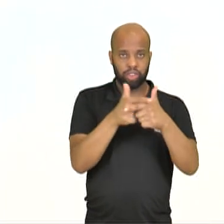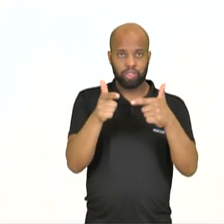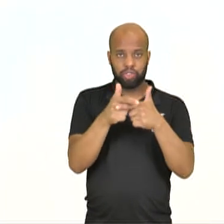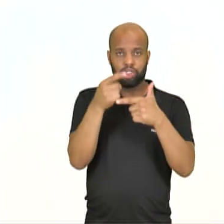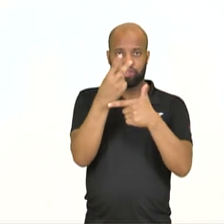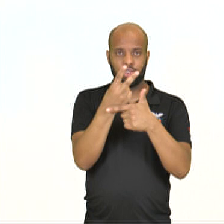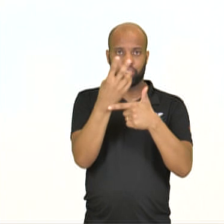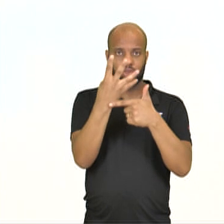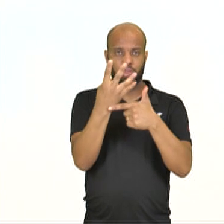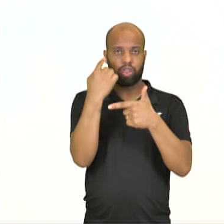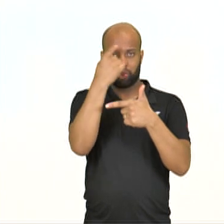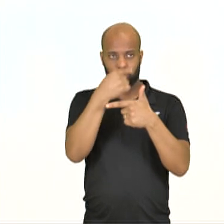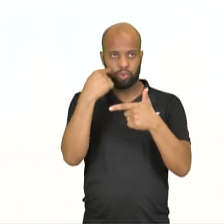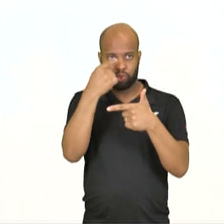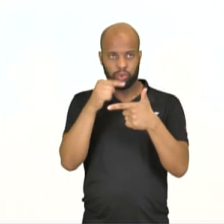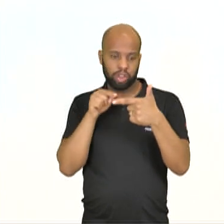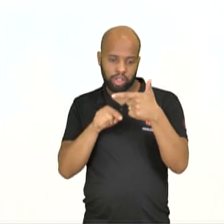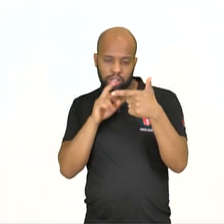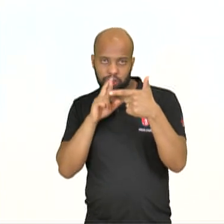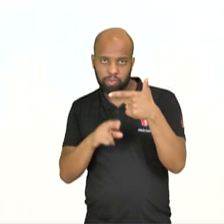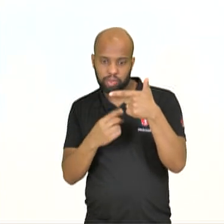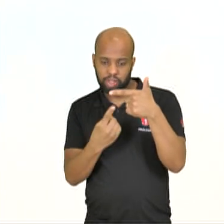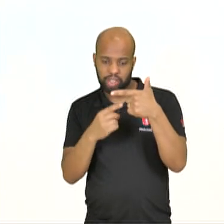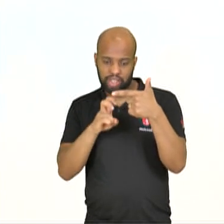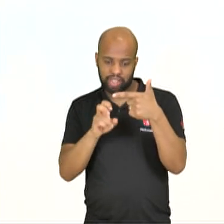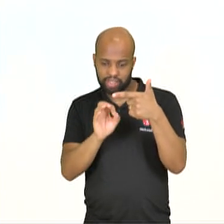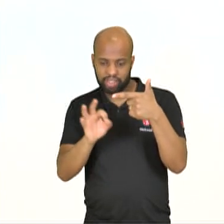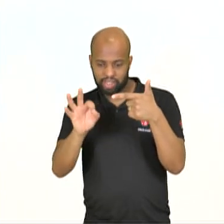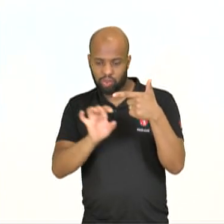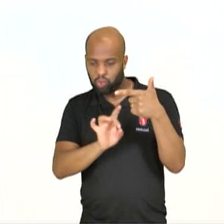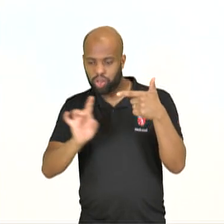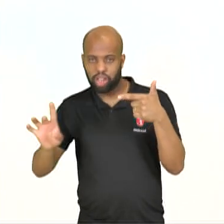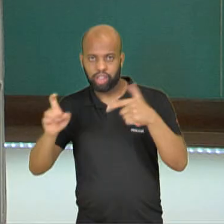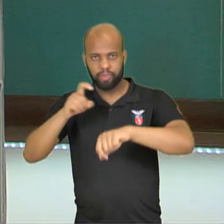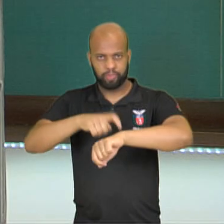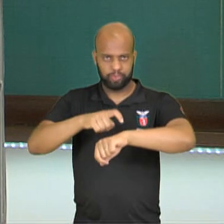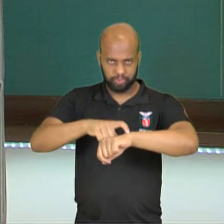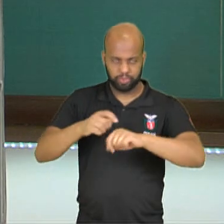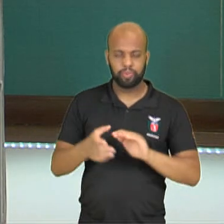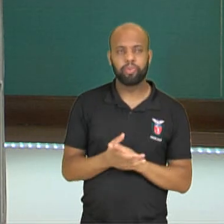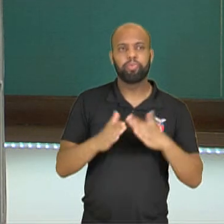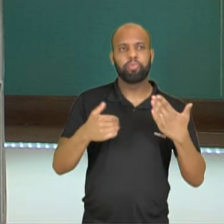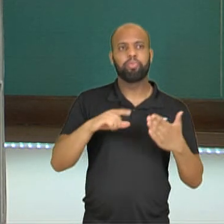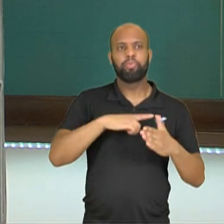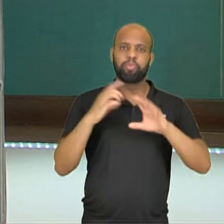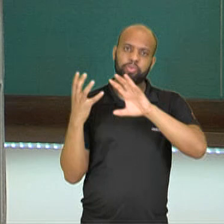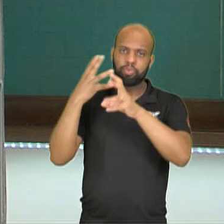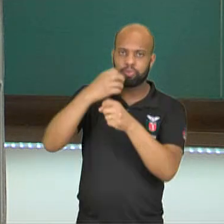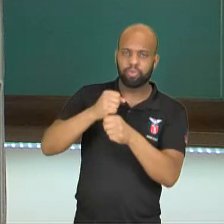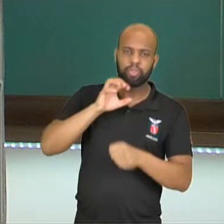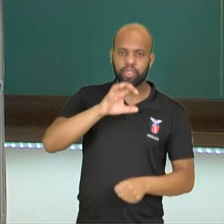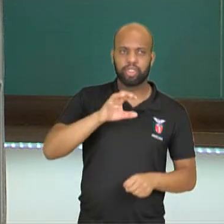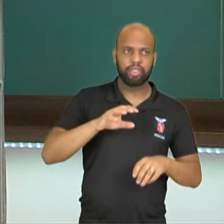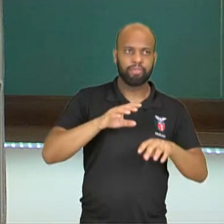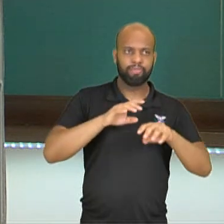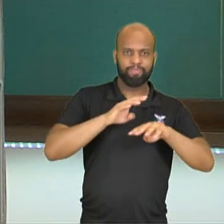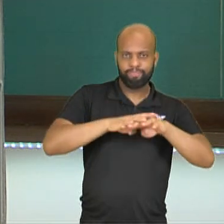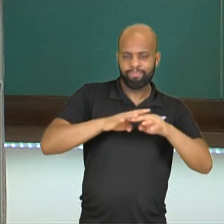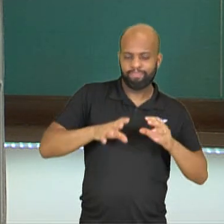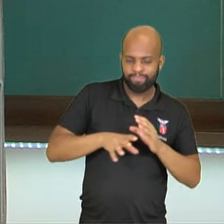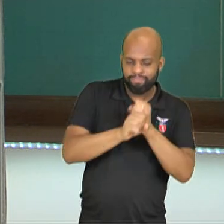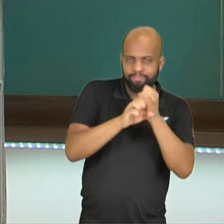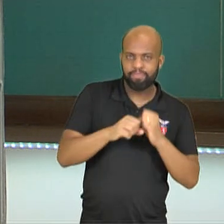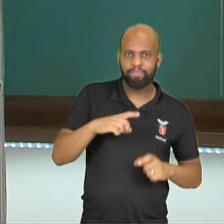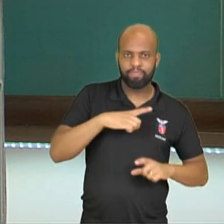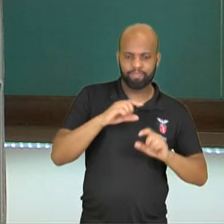por 24 horas igual a 15 graus por hora. Então, a gente tem que realizar esse cálculo. Então, pegamos